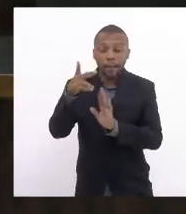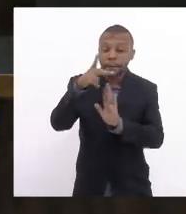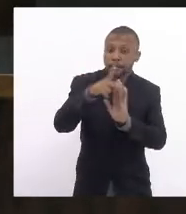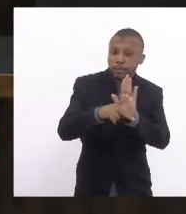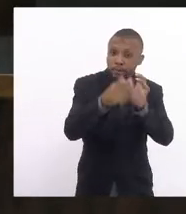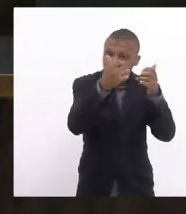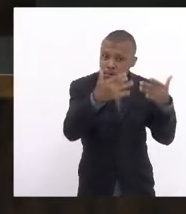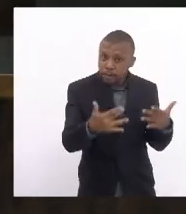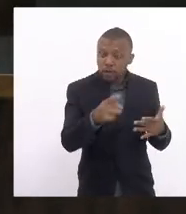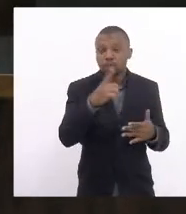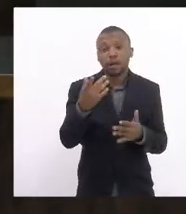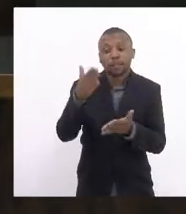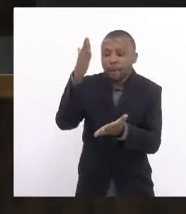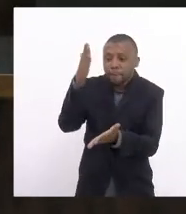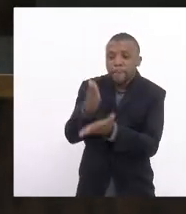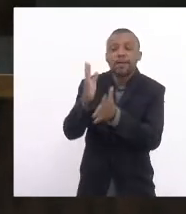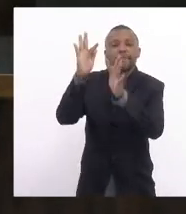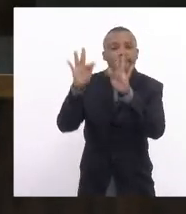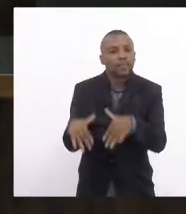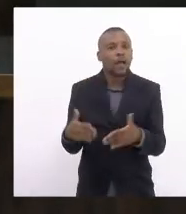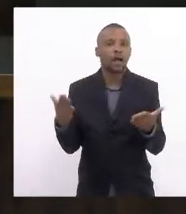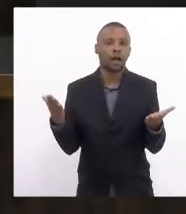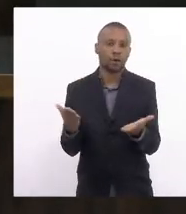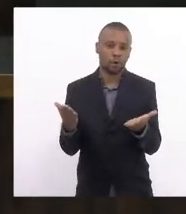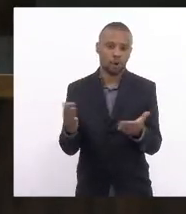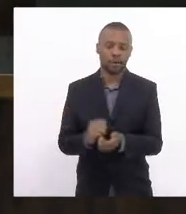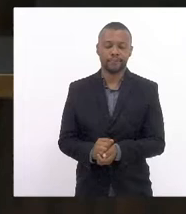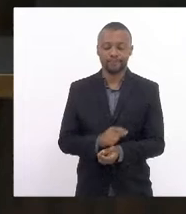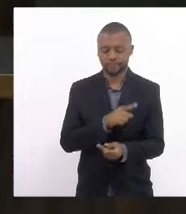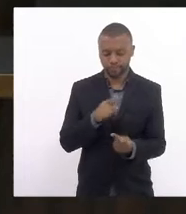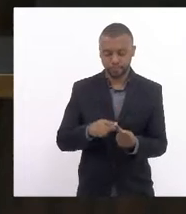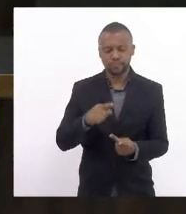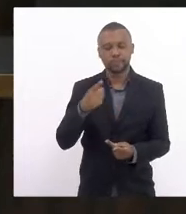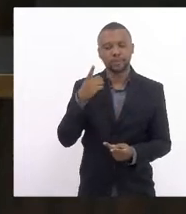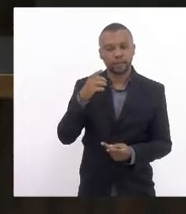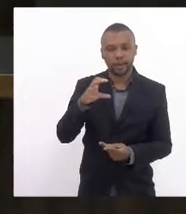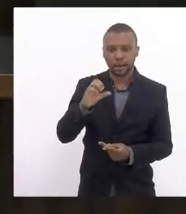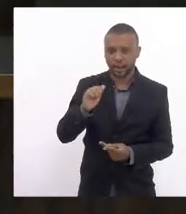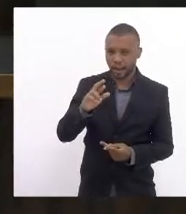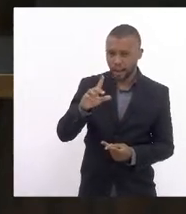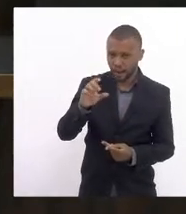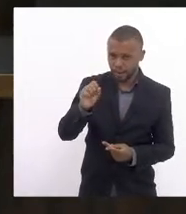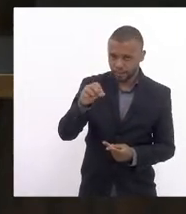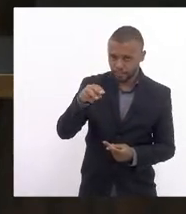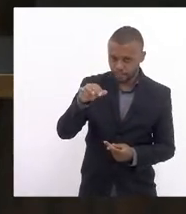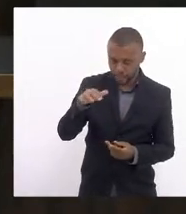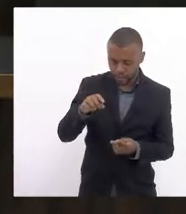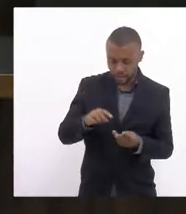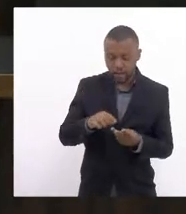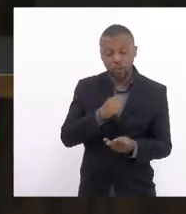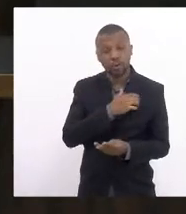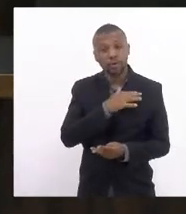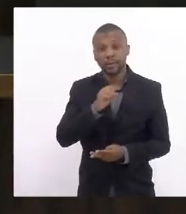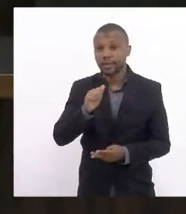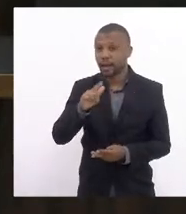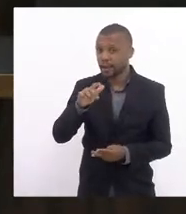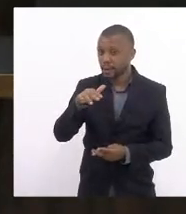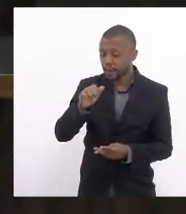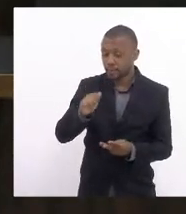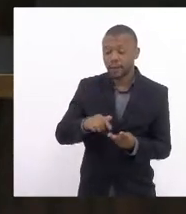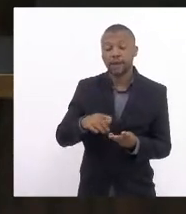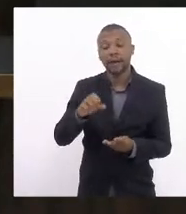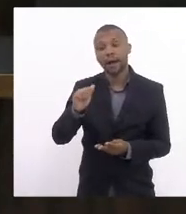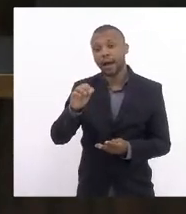gente encerra agora. É, depois é o deputado Carlos Mink, depois o coronel Salema, deputado Átila,